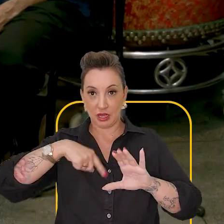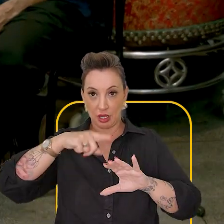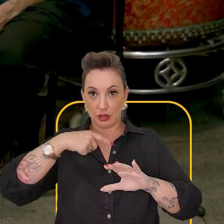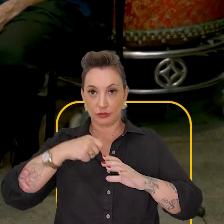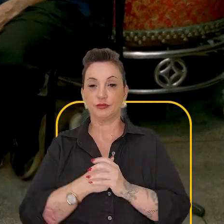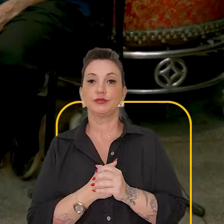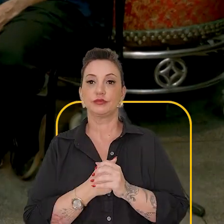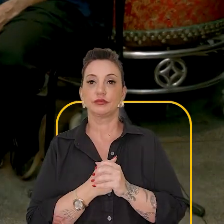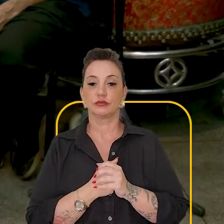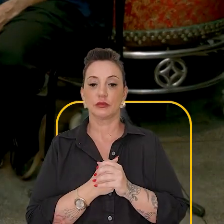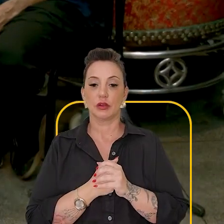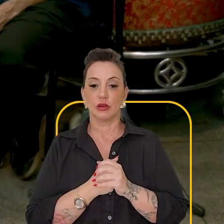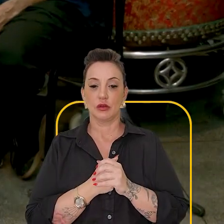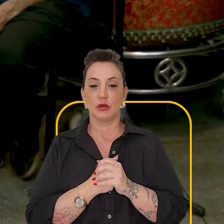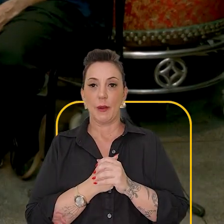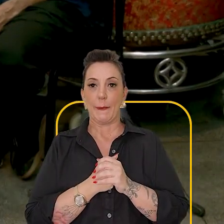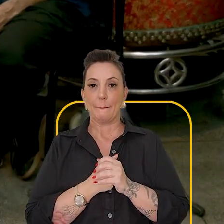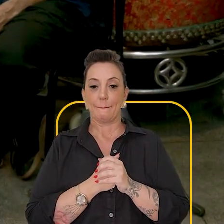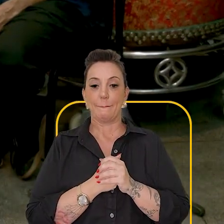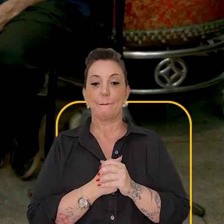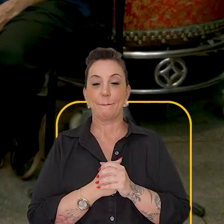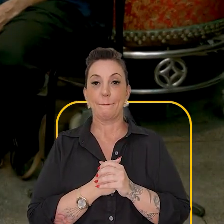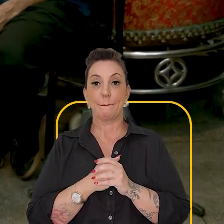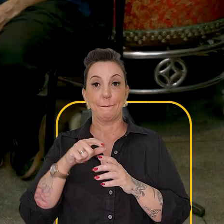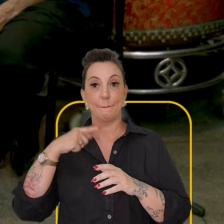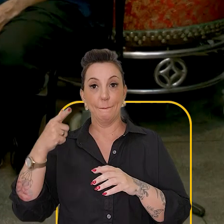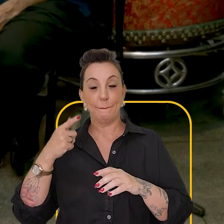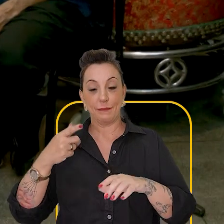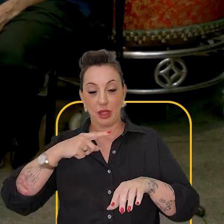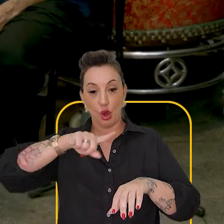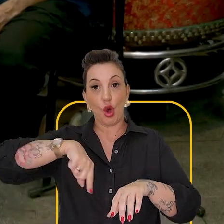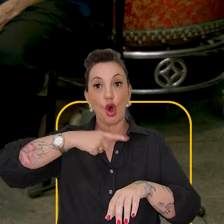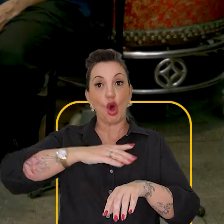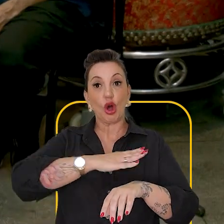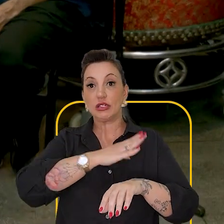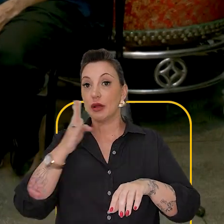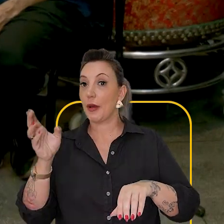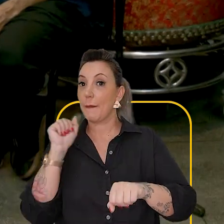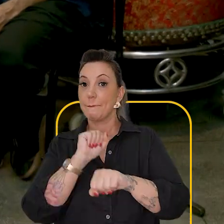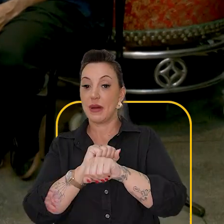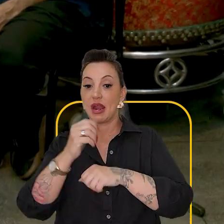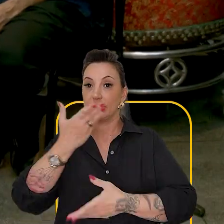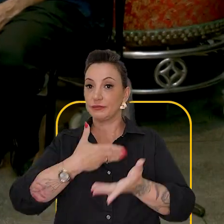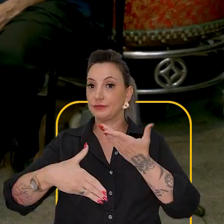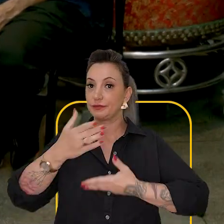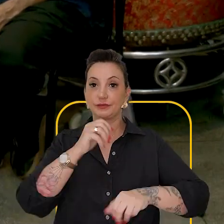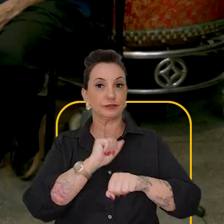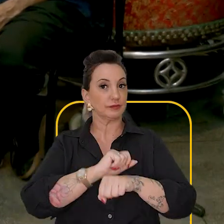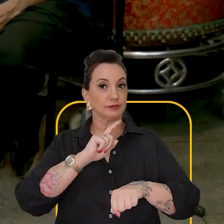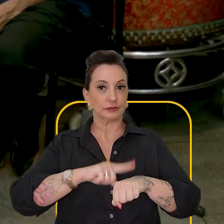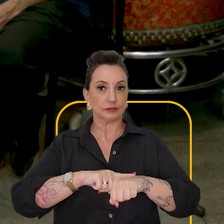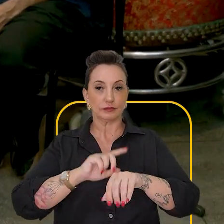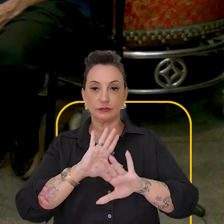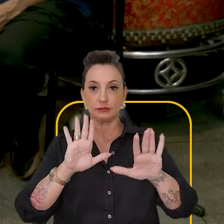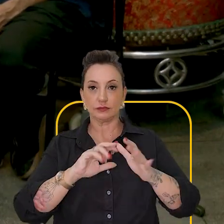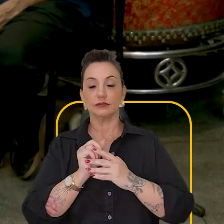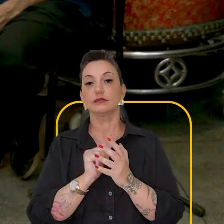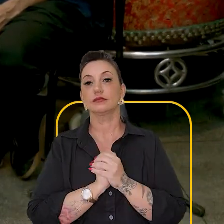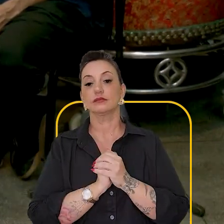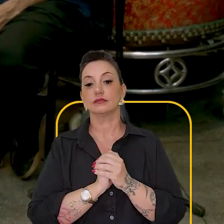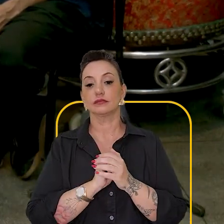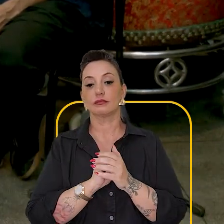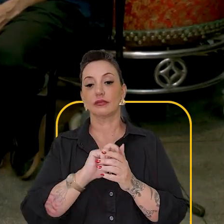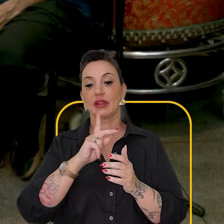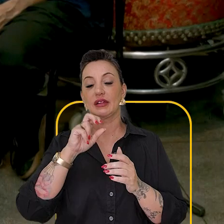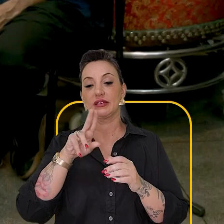cronômetro tá no no cxu aquilo era corrido não parava ia trocando e não parava o tempo no